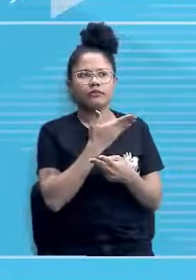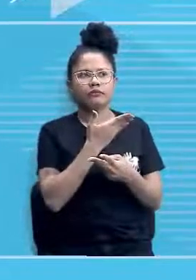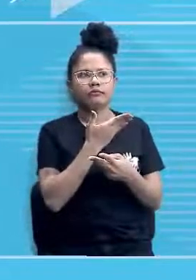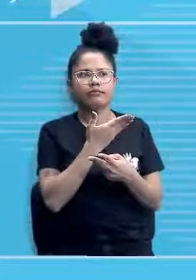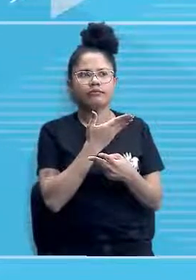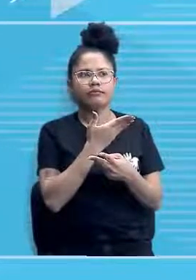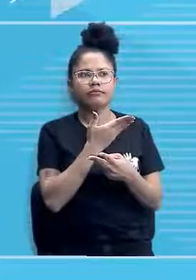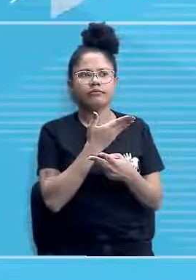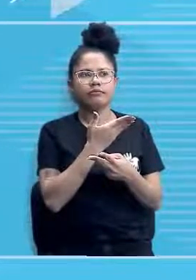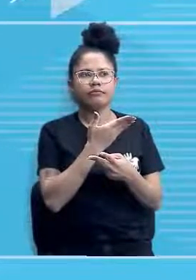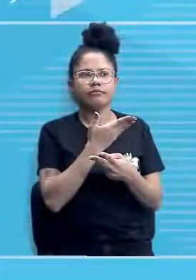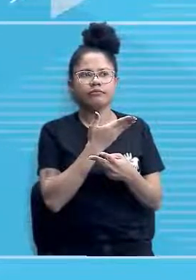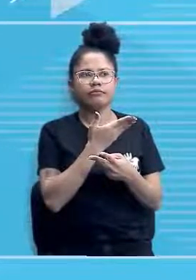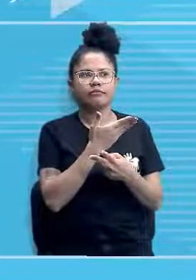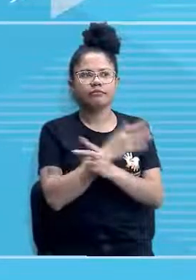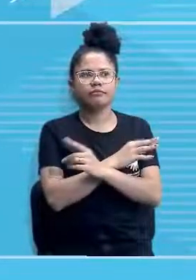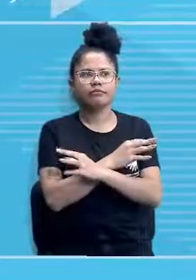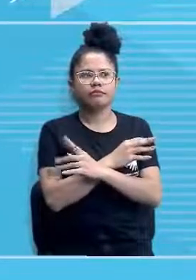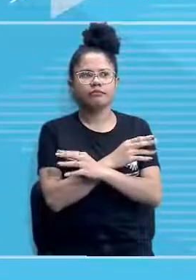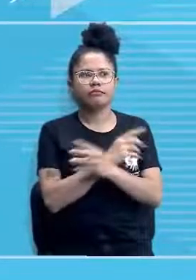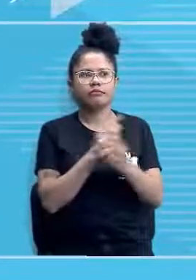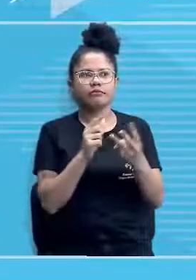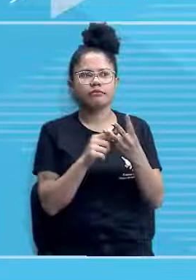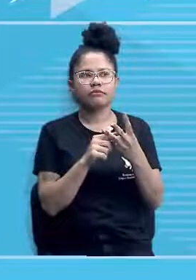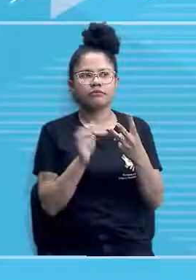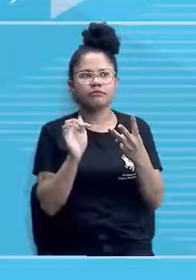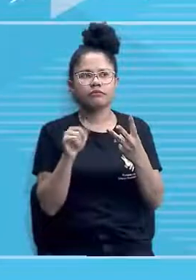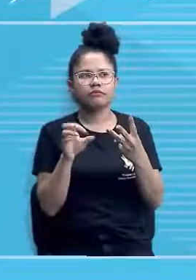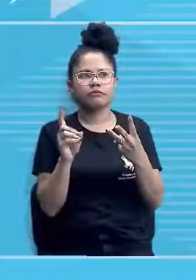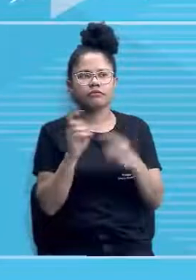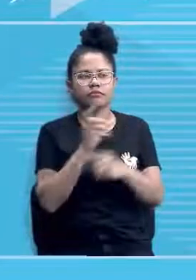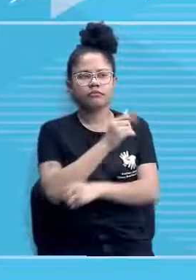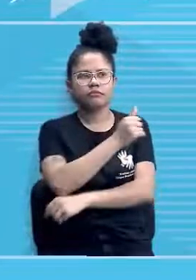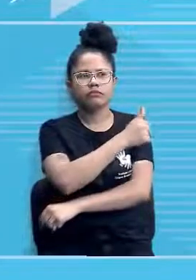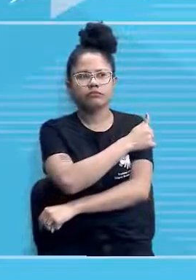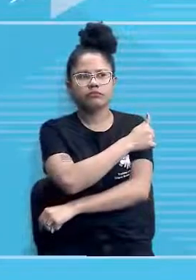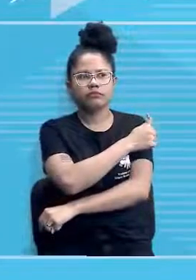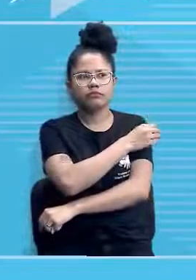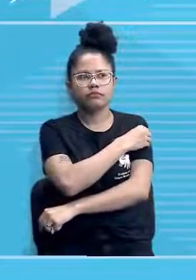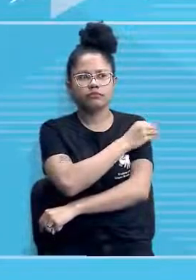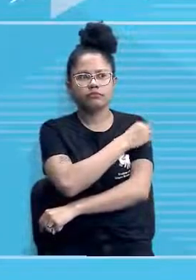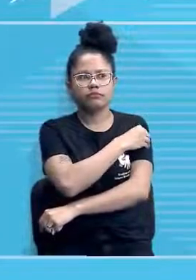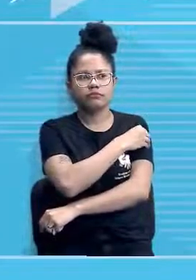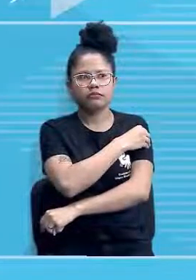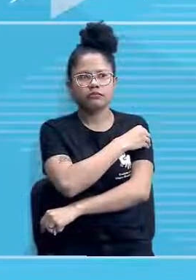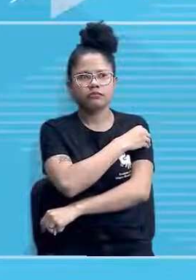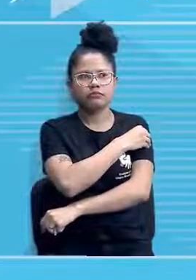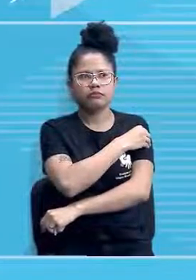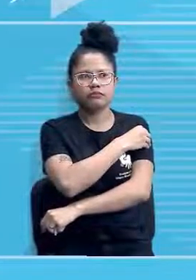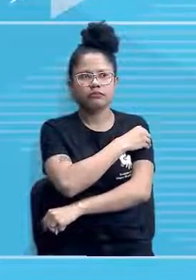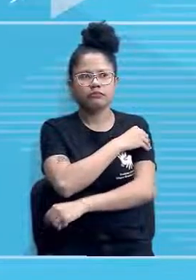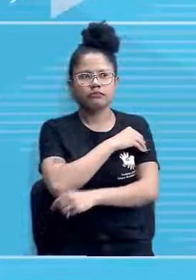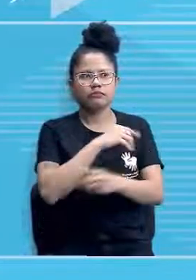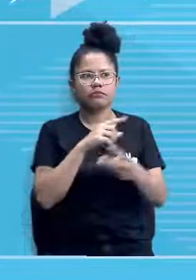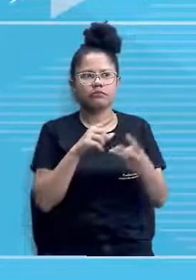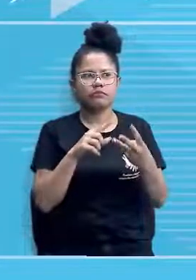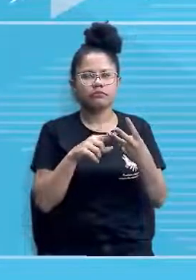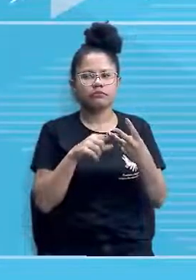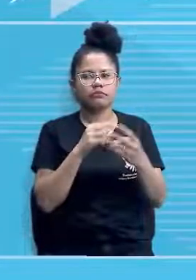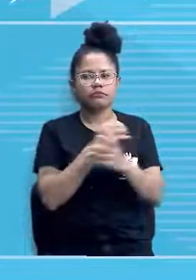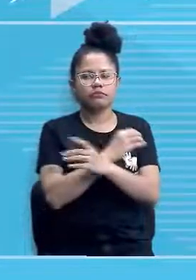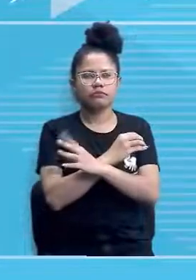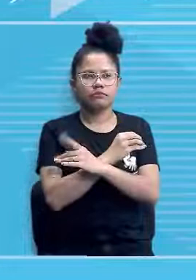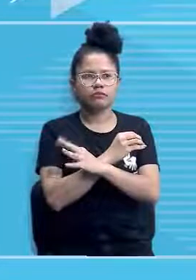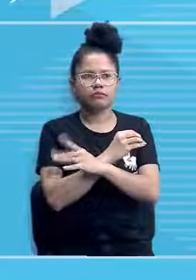vimos o amido ácido carboxílico fenol e o álcool se você comparar um álcool com ácido ácido ganha do